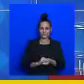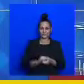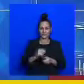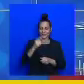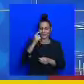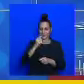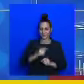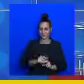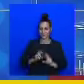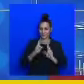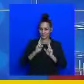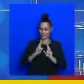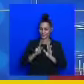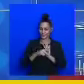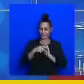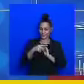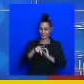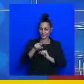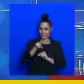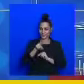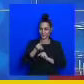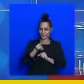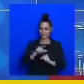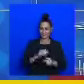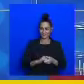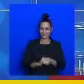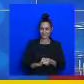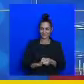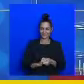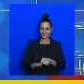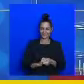E eu tô aqui na torcida por você, hein?